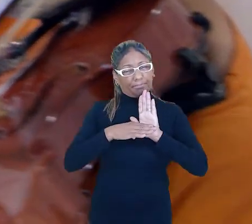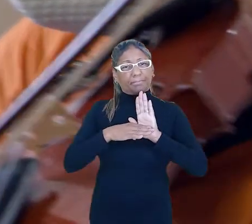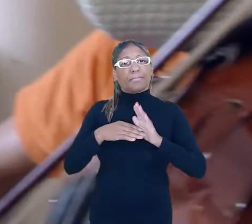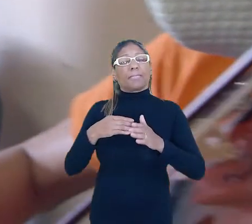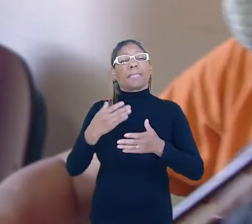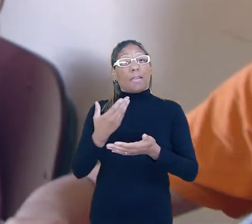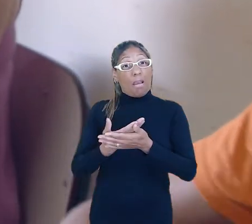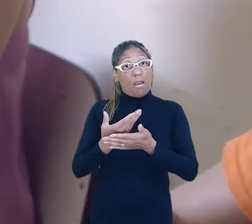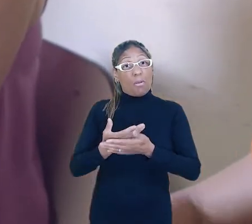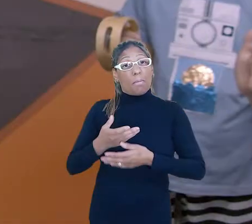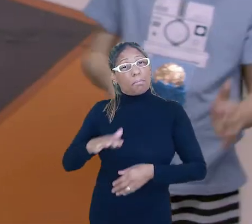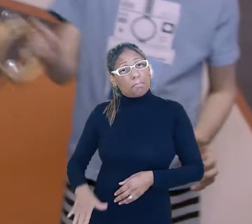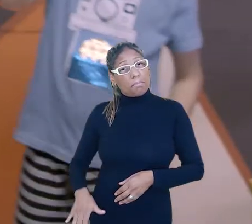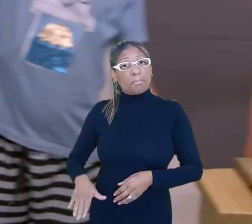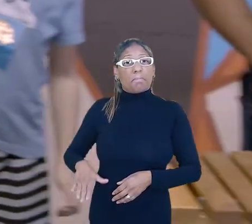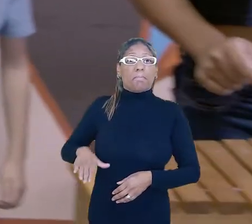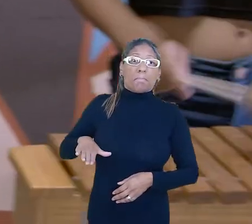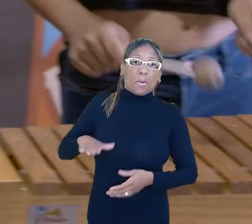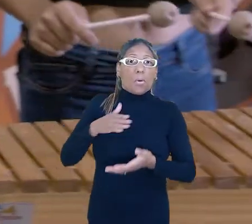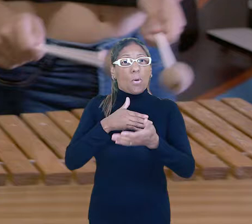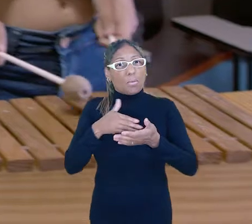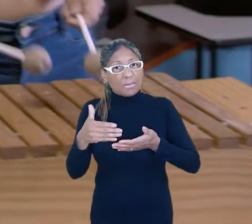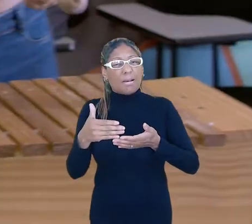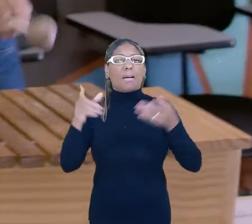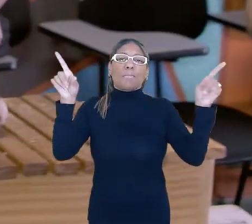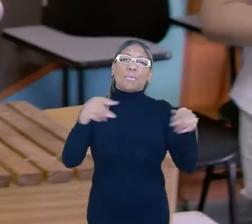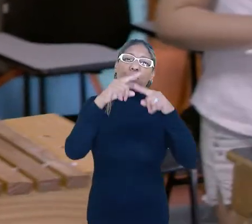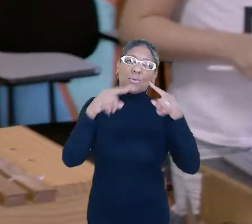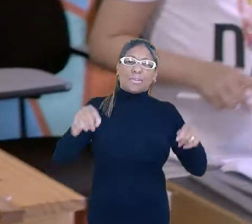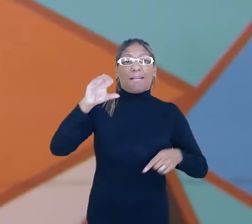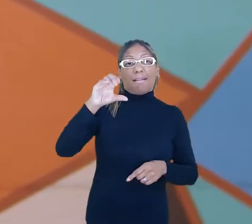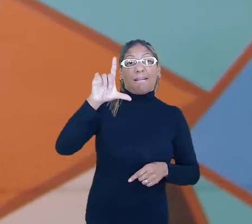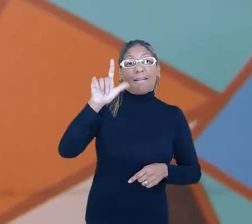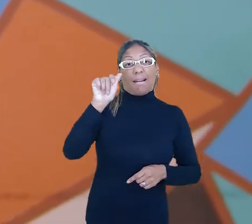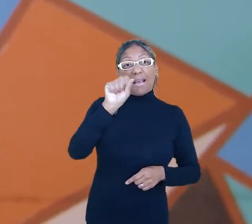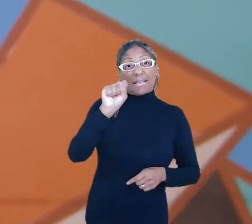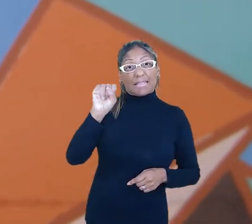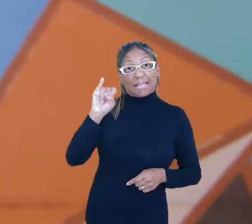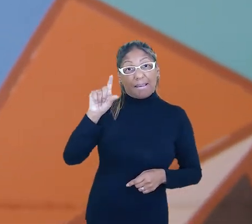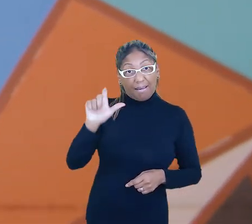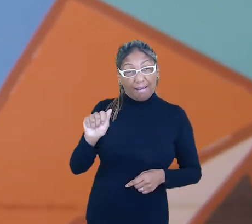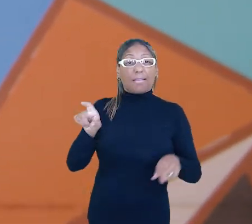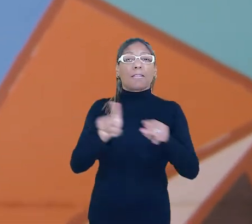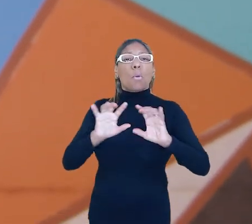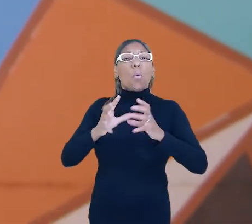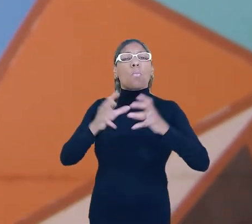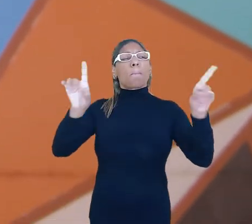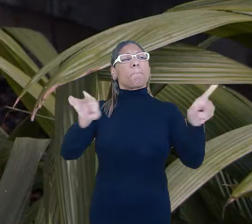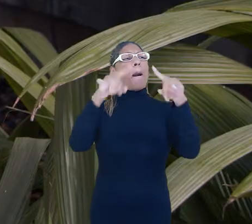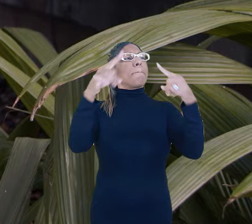desde aulas para crianças pequenininhas, para começar a introduzir essa questão da música clássica, até uma